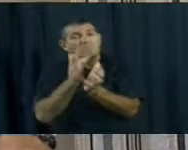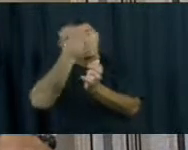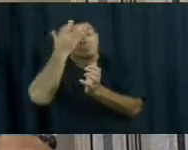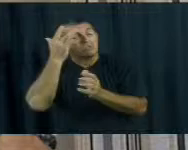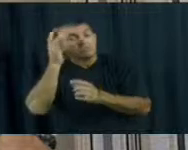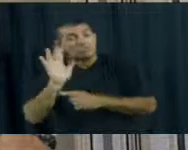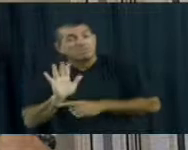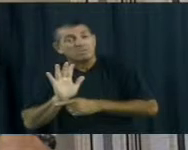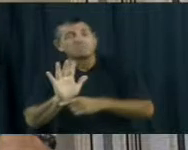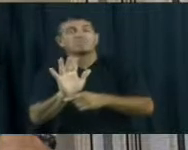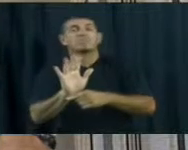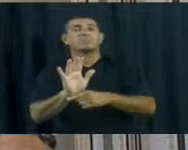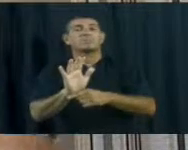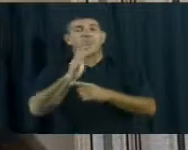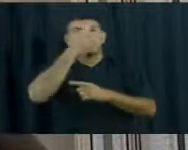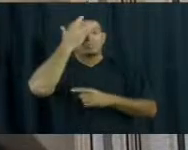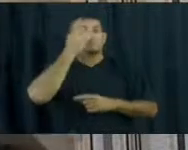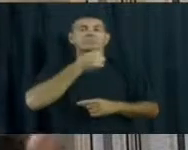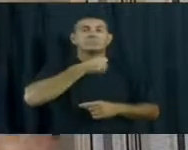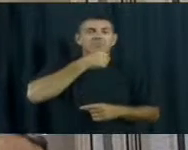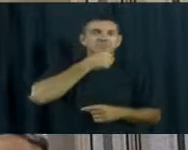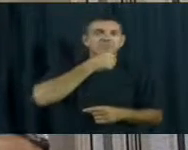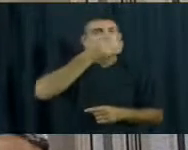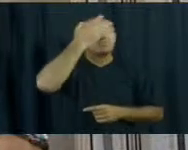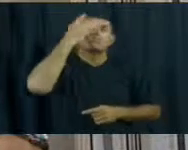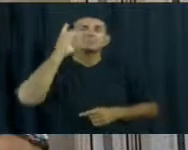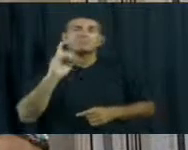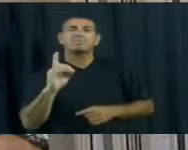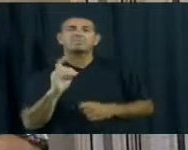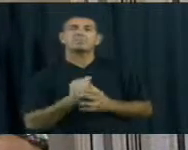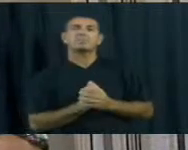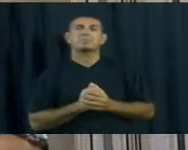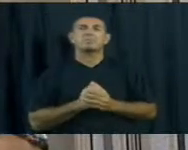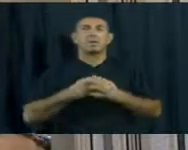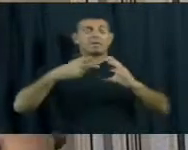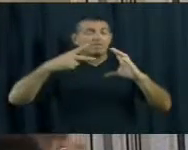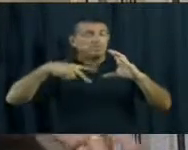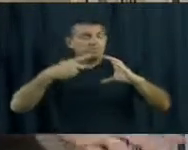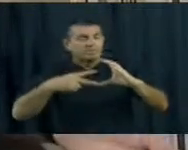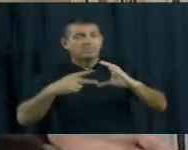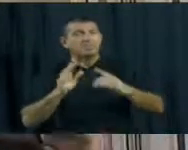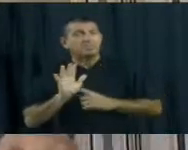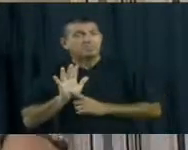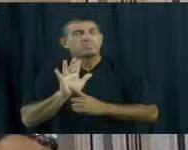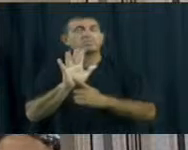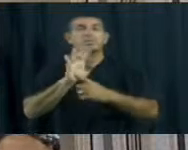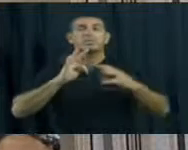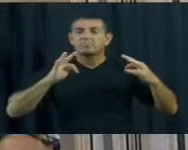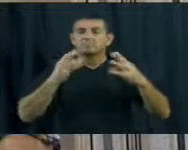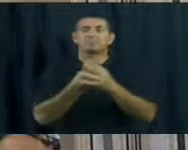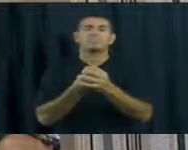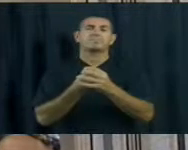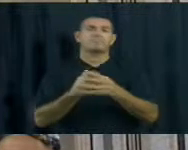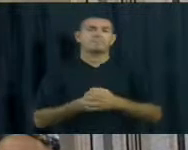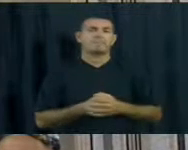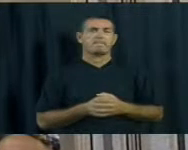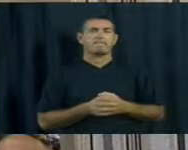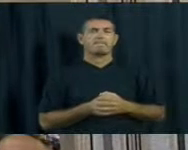ser apresentado aos órgãos competentes, à Câmara Municipal, ao Ministério Público, toda a arrecadação que nós temos feito.